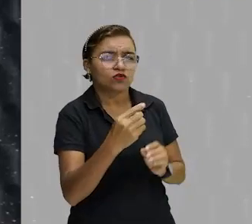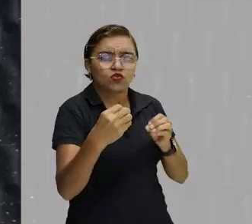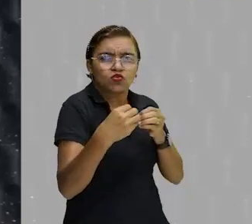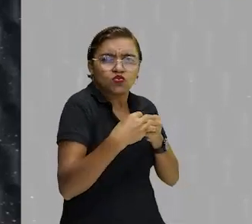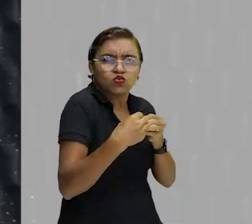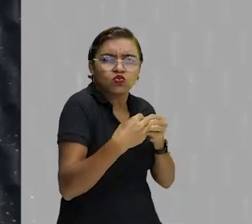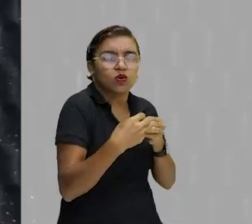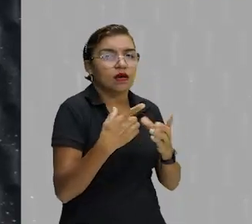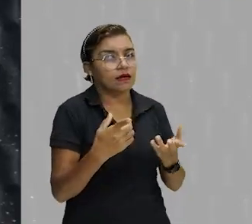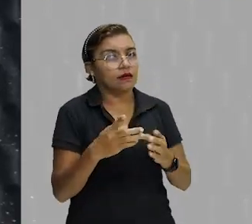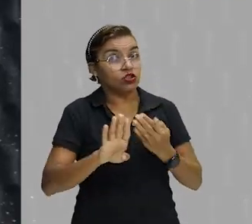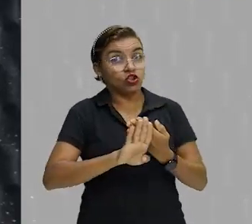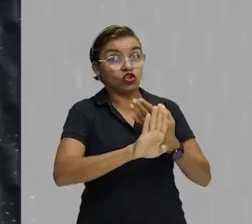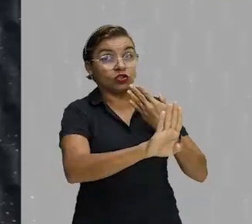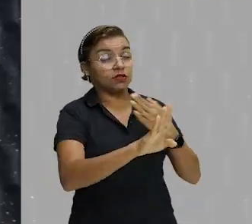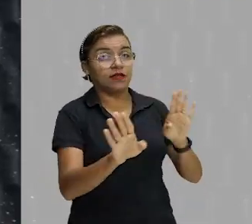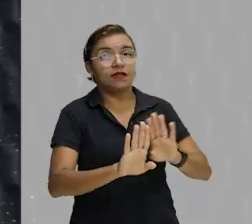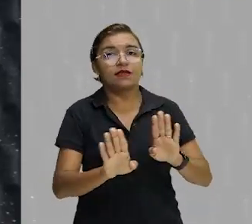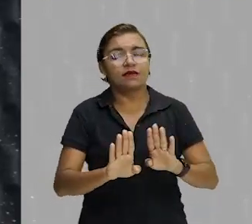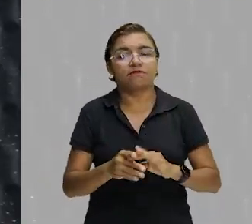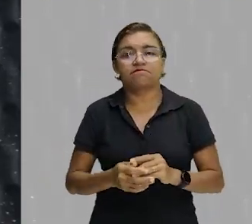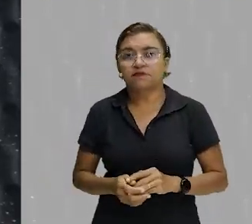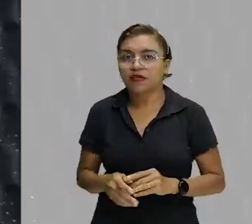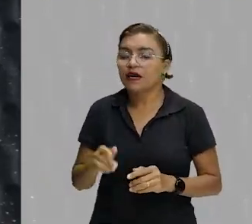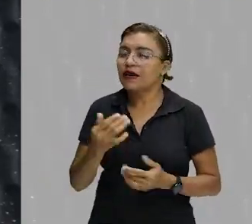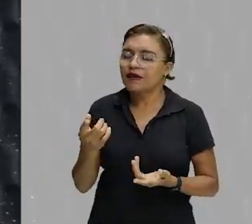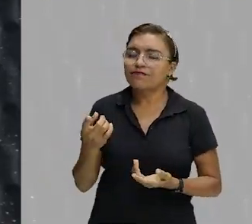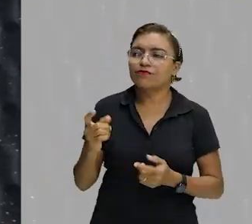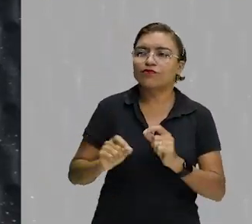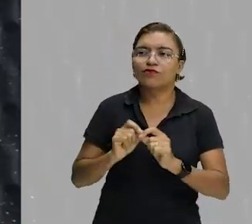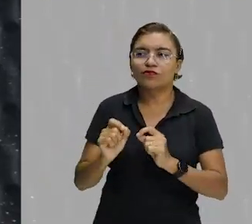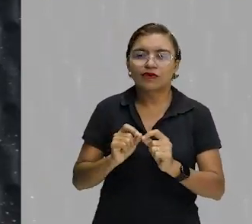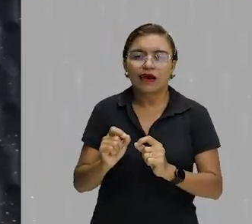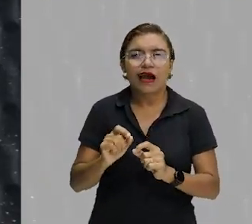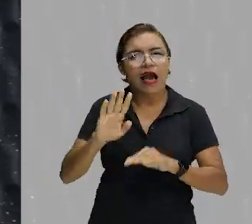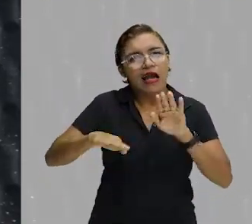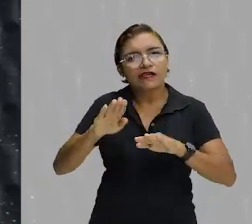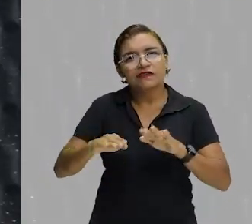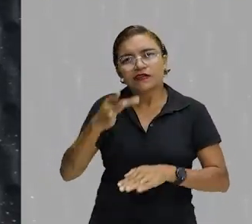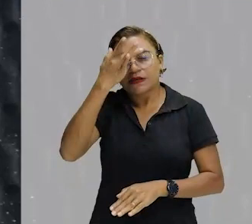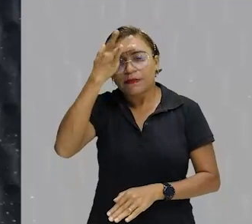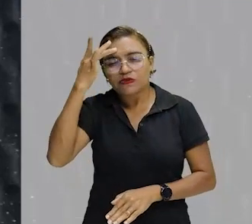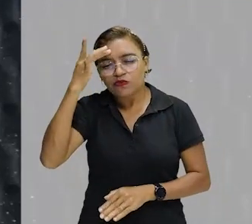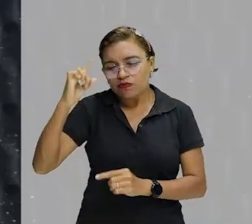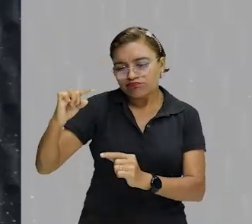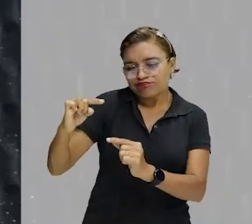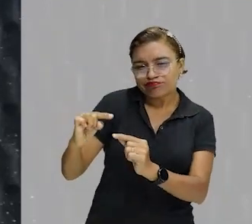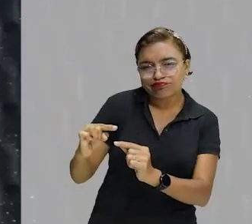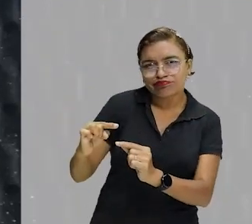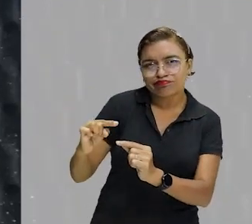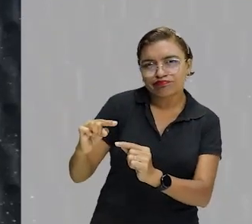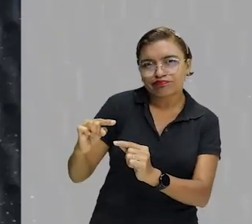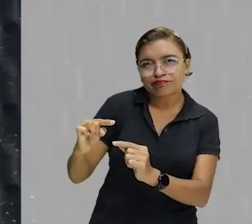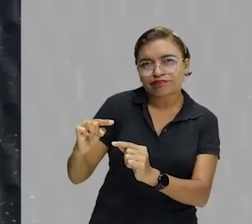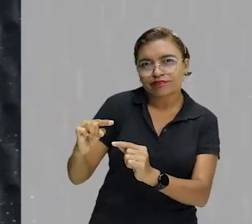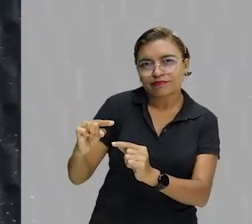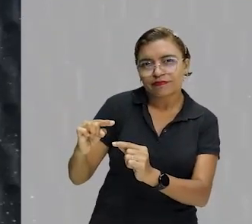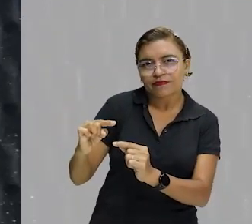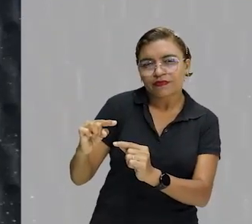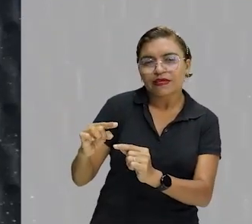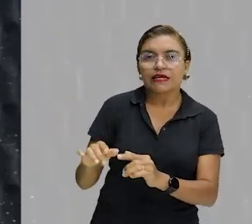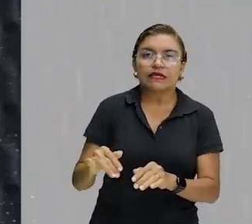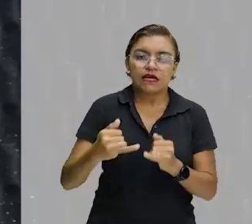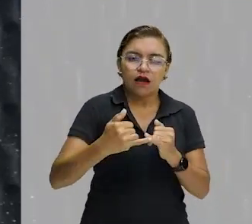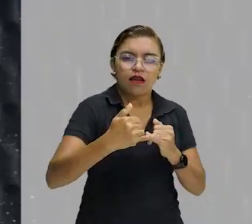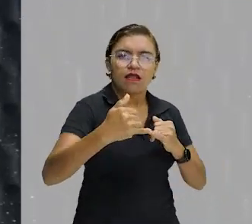você vai estar lá distante. Eu acho interessante como as pessoas colocam o monumento, aí fica a pessoa bem aqui pequenininha. Linha do horizonte, não coloque no